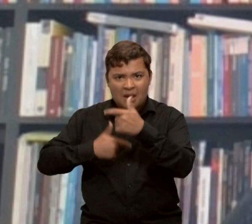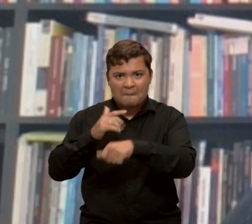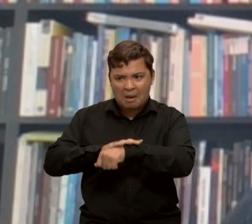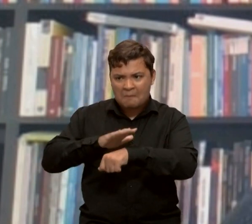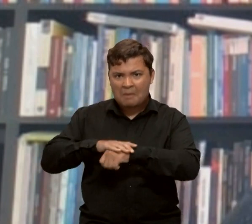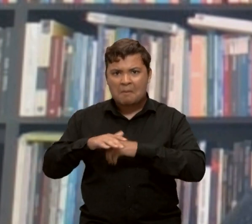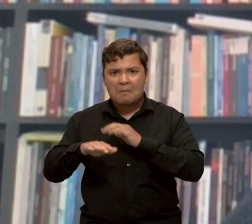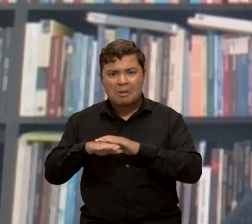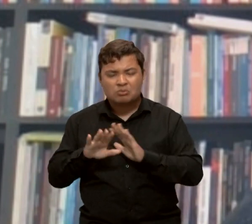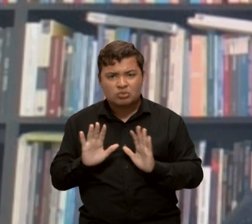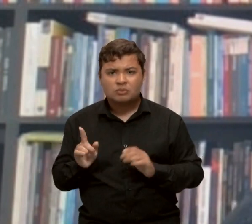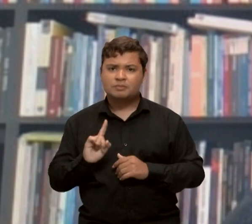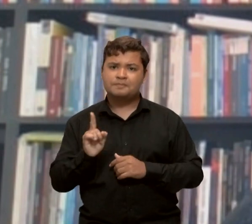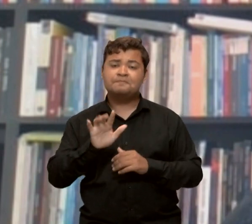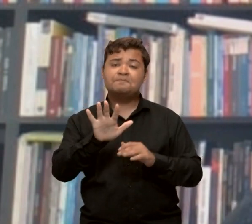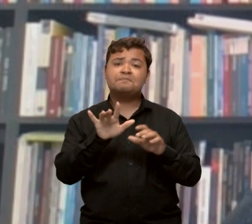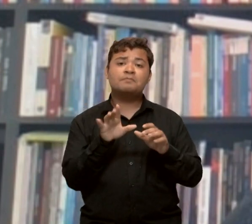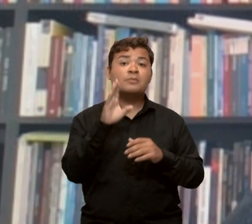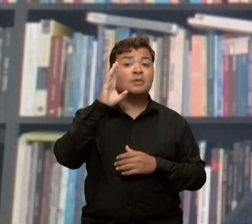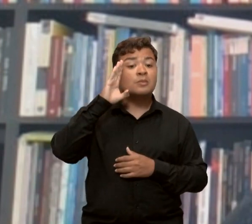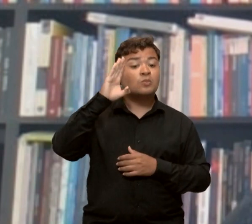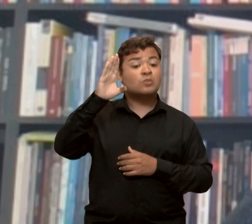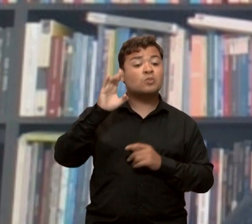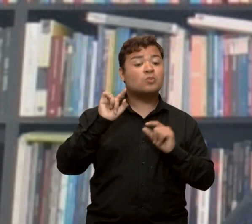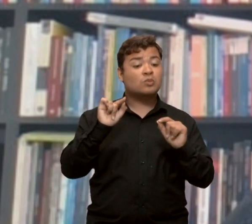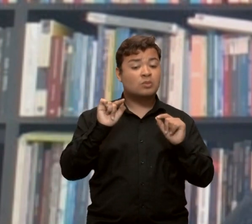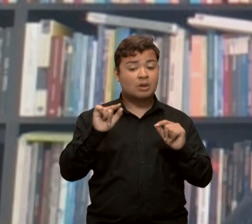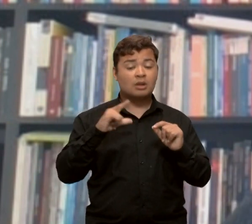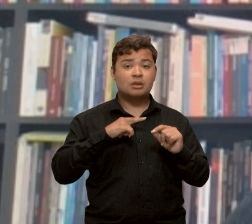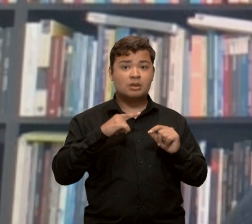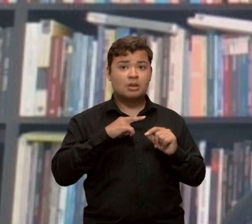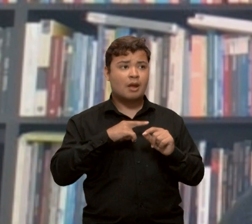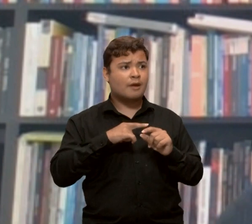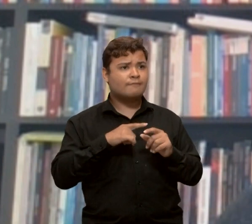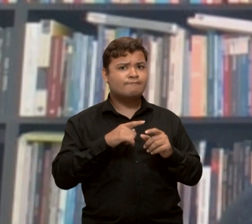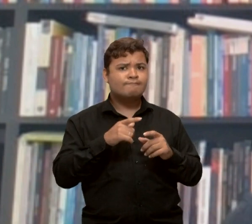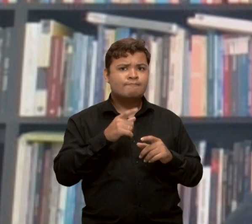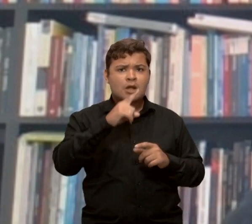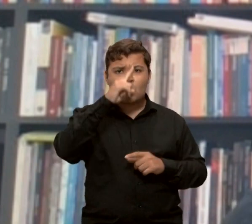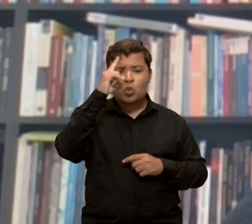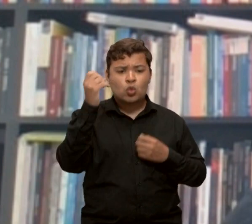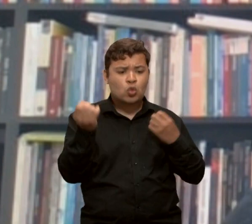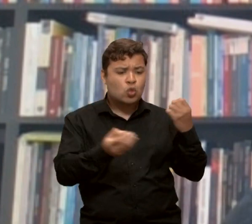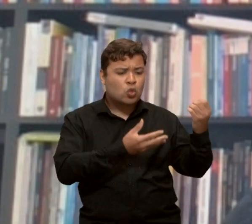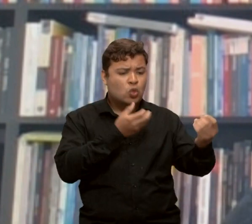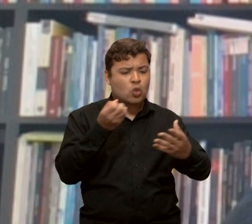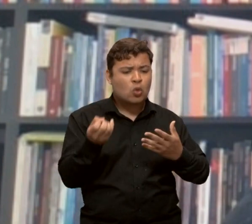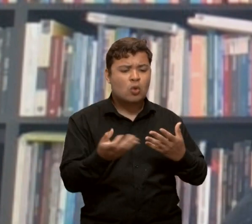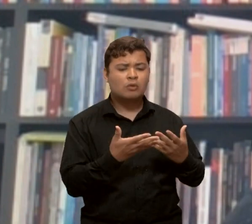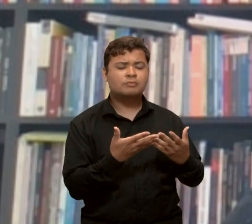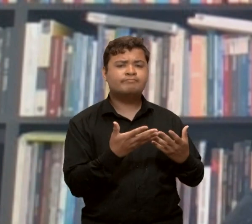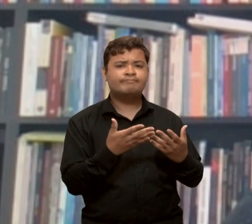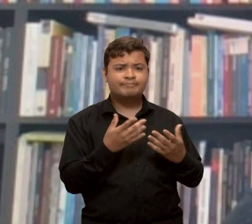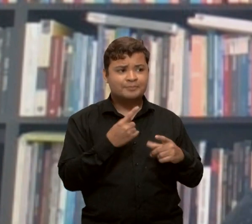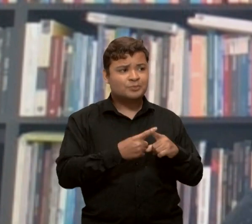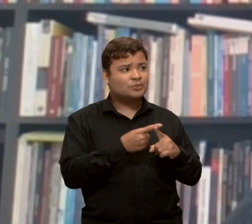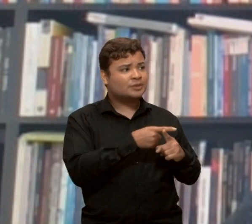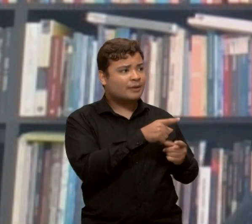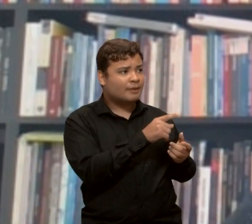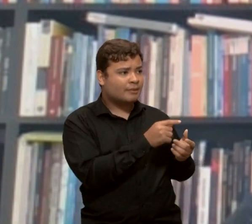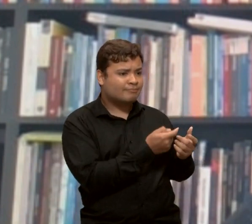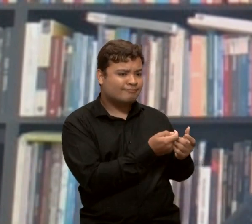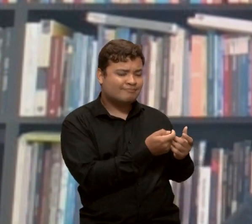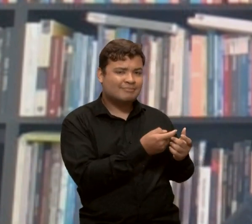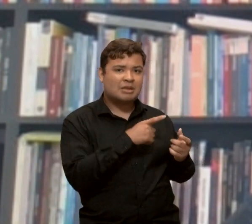mas principalmente agora gestionando esses fluxos de inovação que passam pela questão da escassez, mas passam